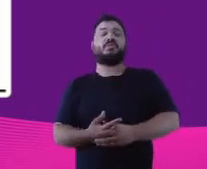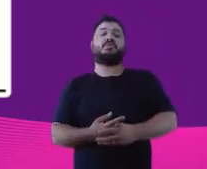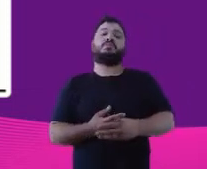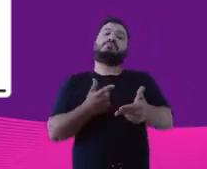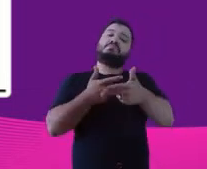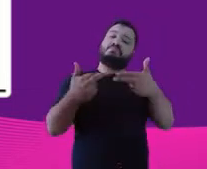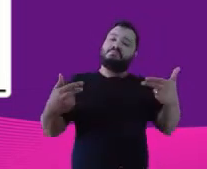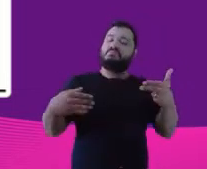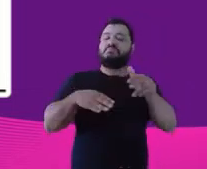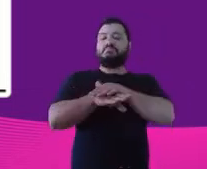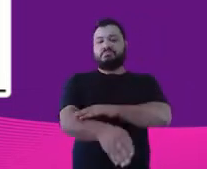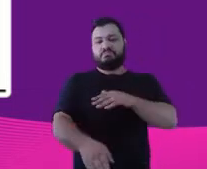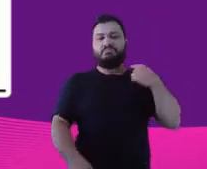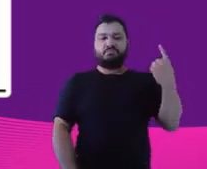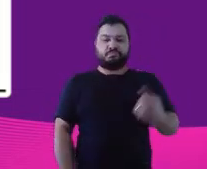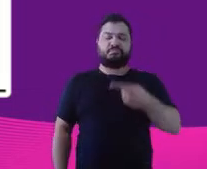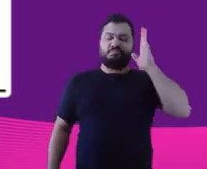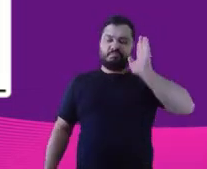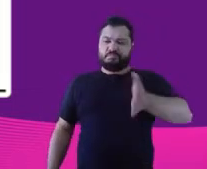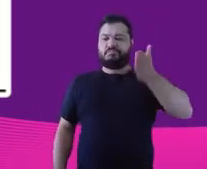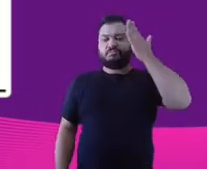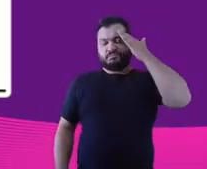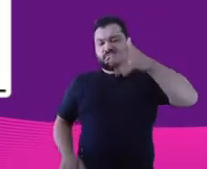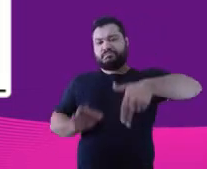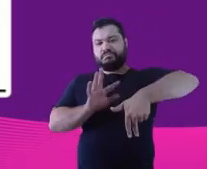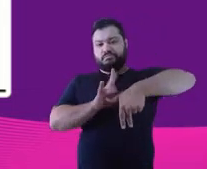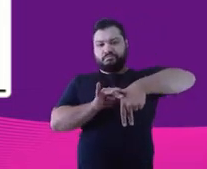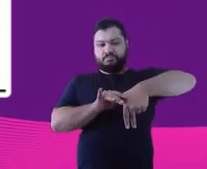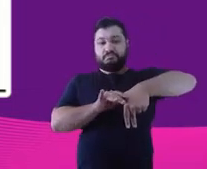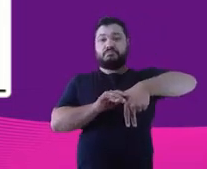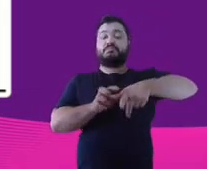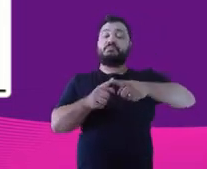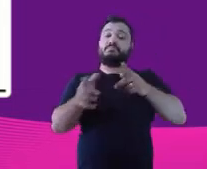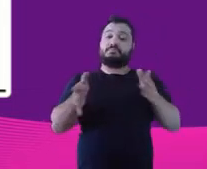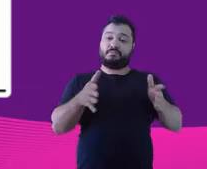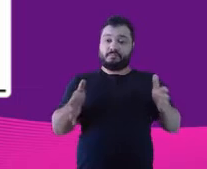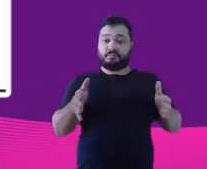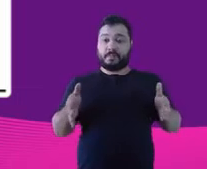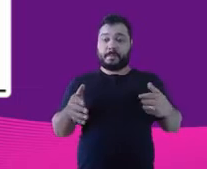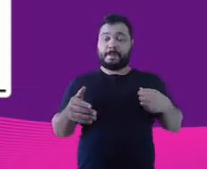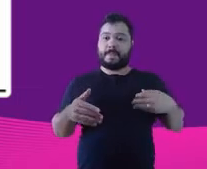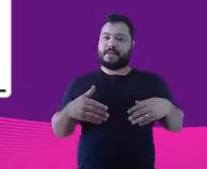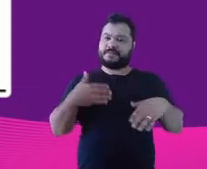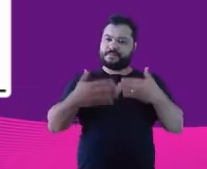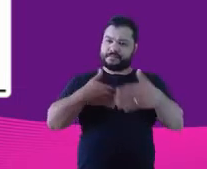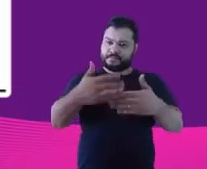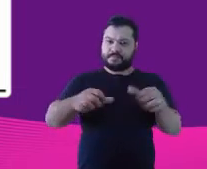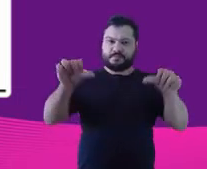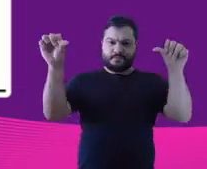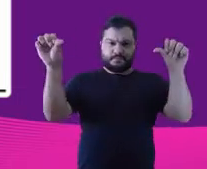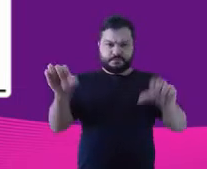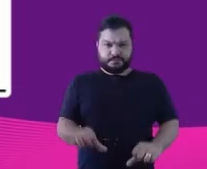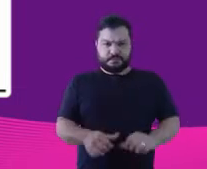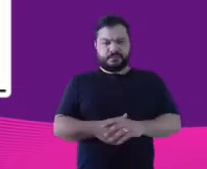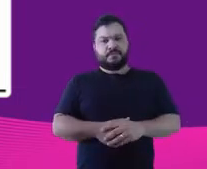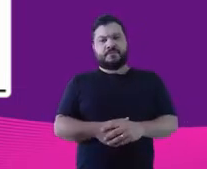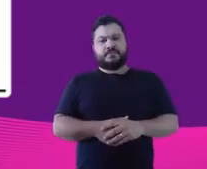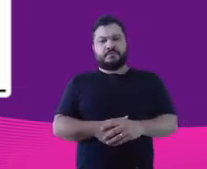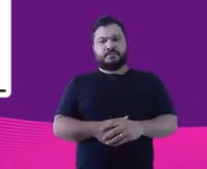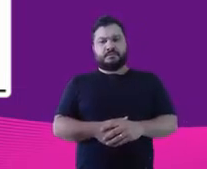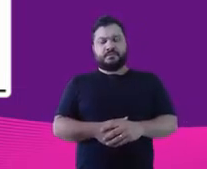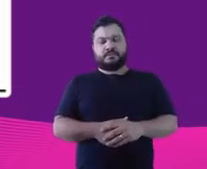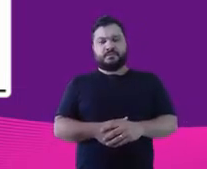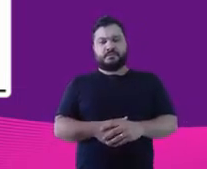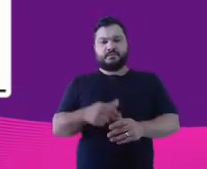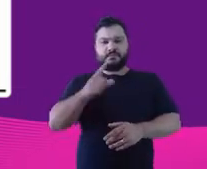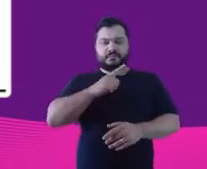de praxe, né, que a gente conhece dos nossos pacientes, e nesse meio tempo ele veio evoluindo com uma piora progressiva. Ele tinha uma anemia